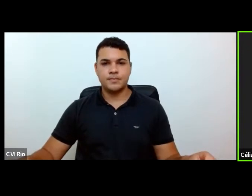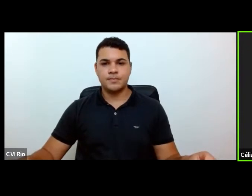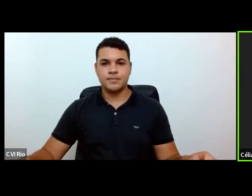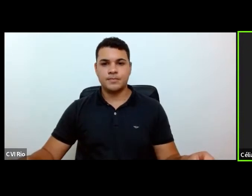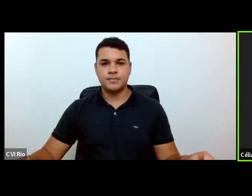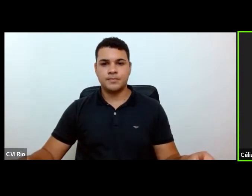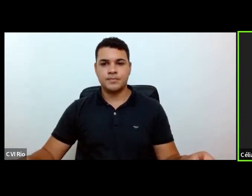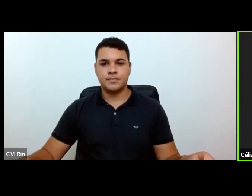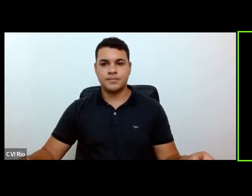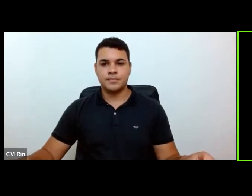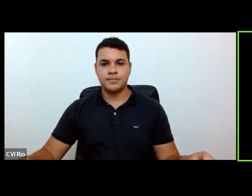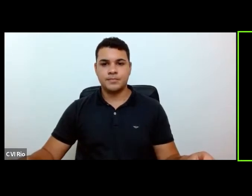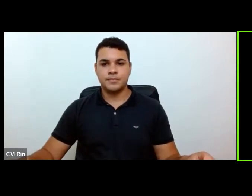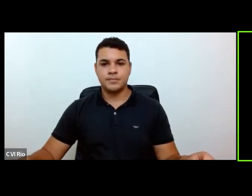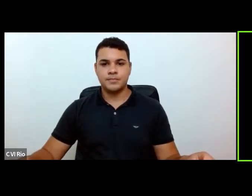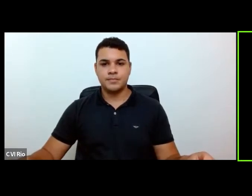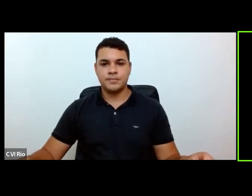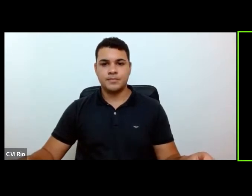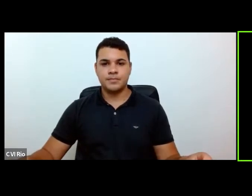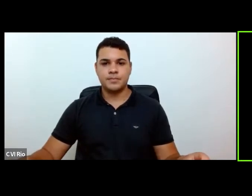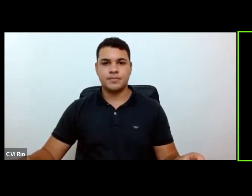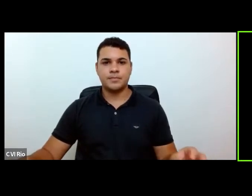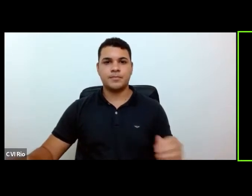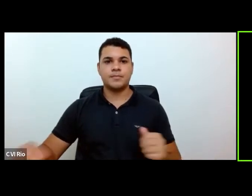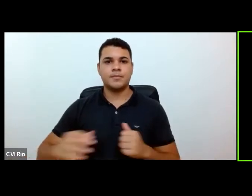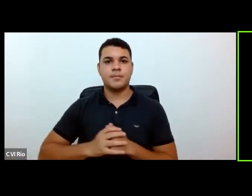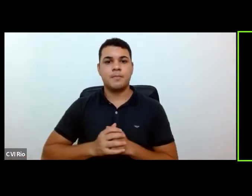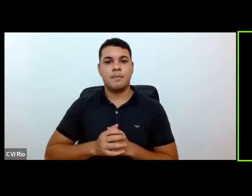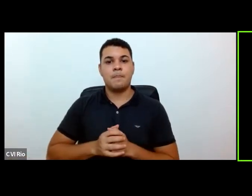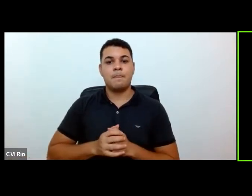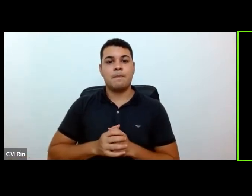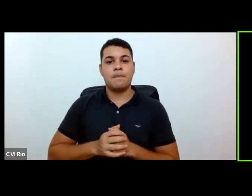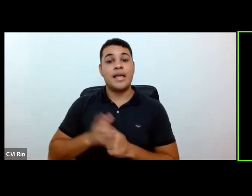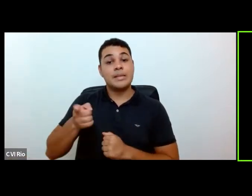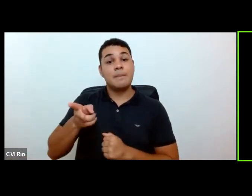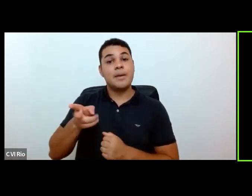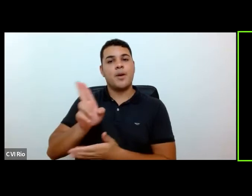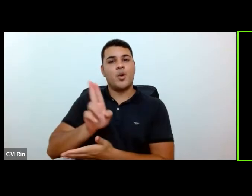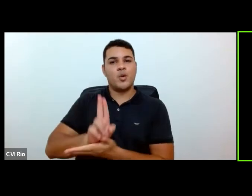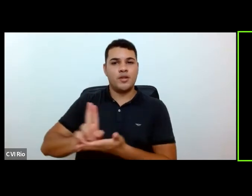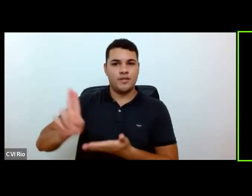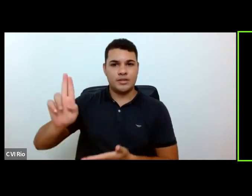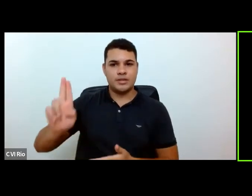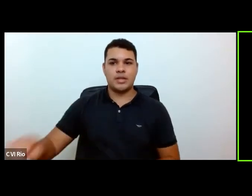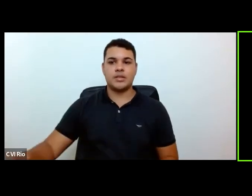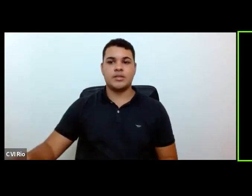elas não vão estudar nela, porque elas são a própria universidade. Aprender com professora mais.